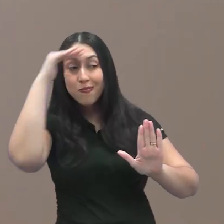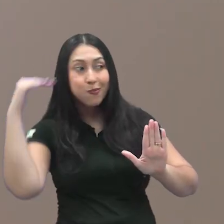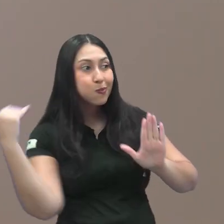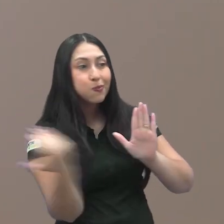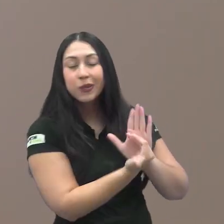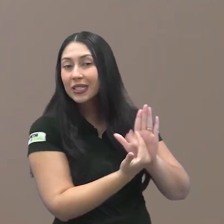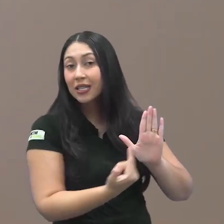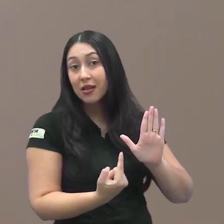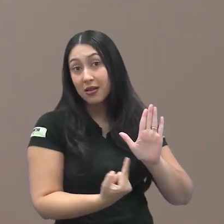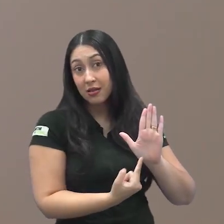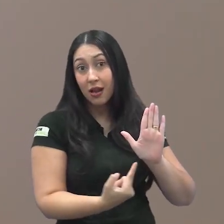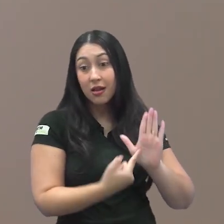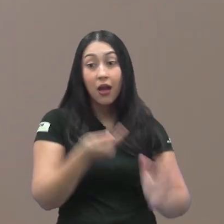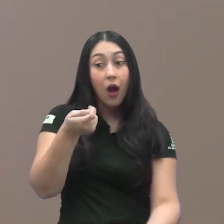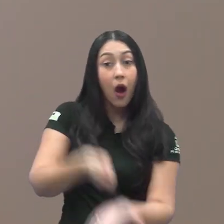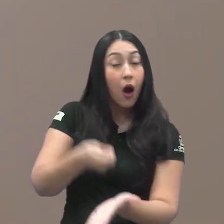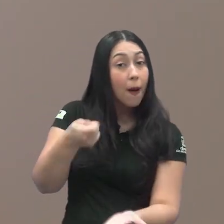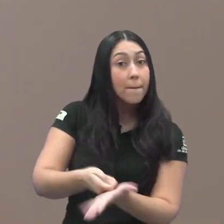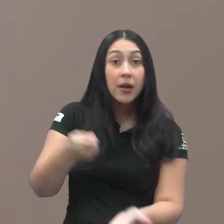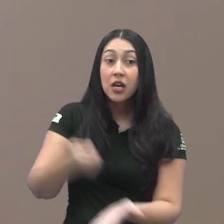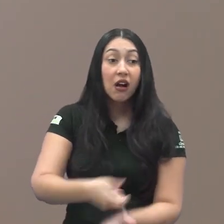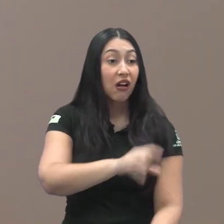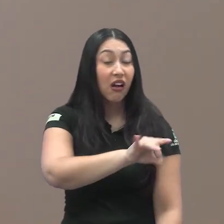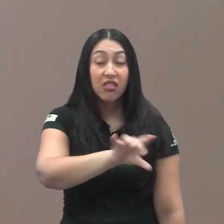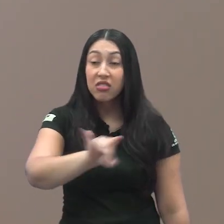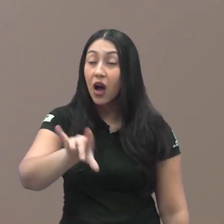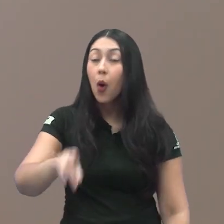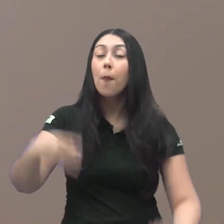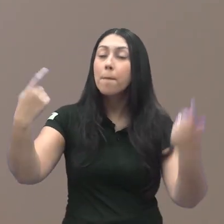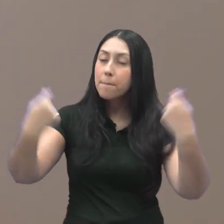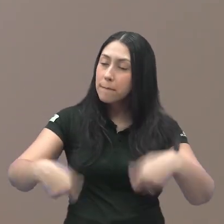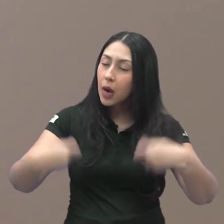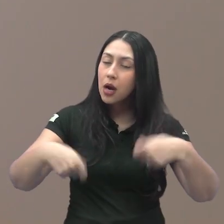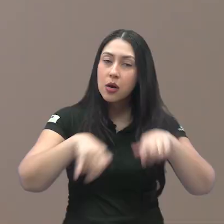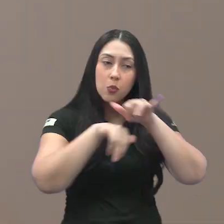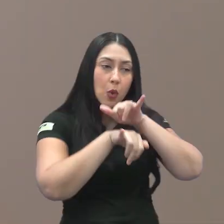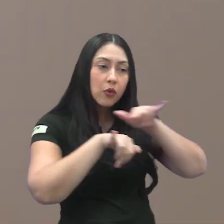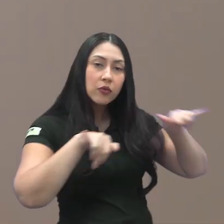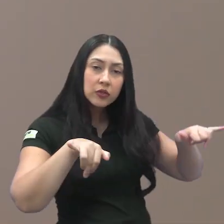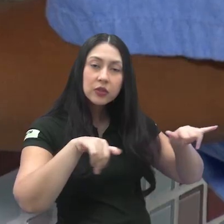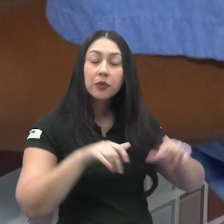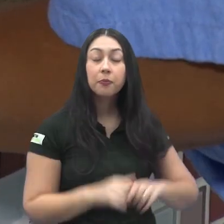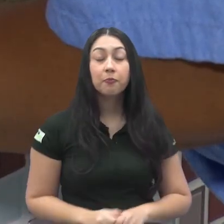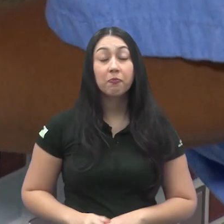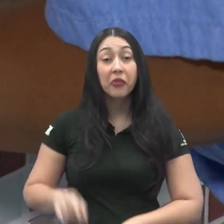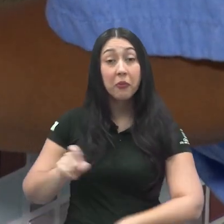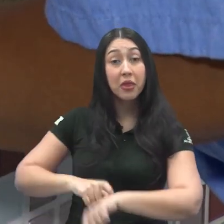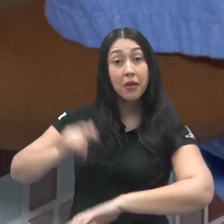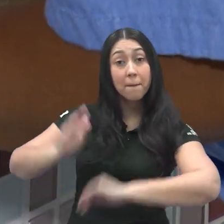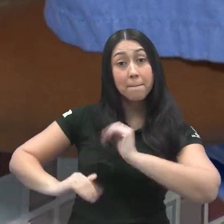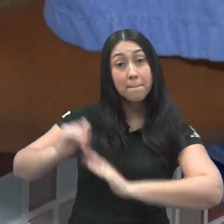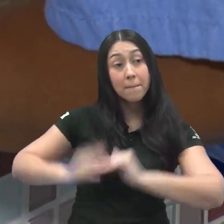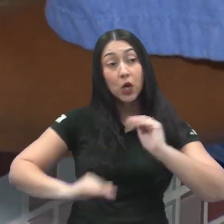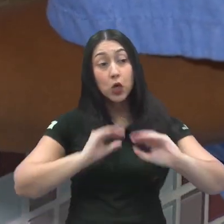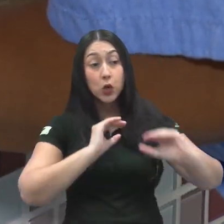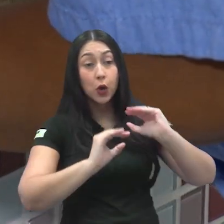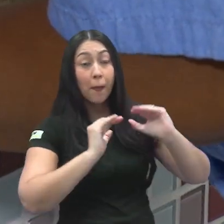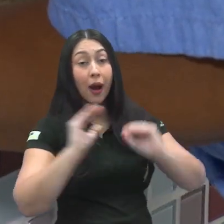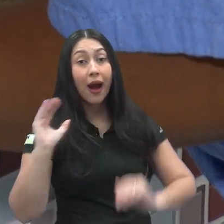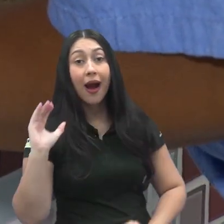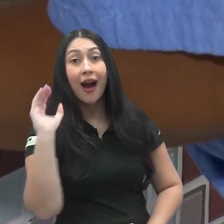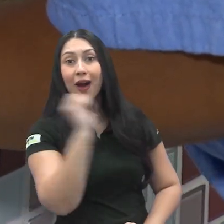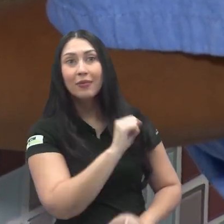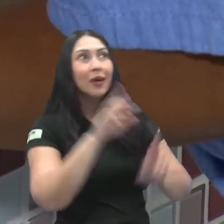está obrigando todos, de forma impessoal, que comunique os órgãos. Na prática, essa